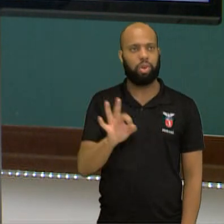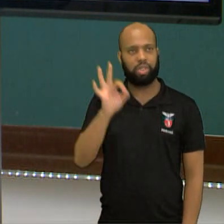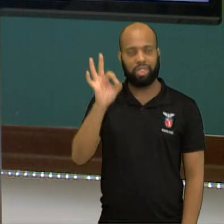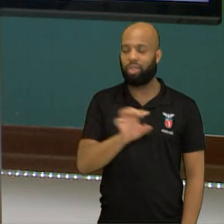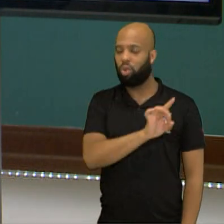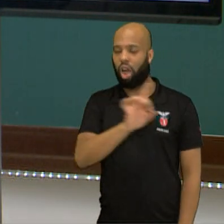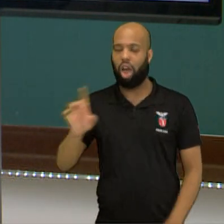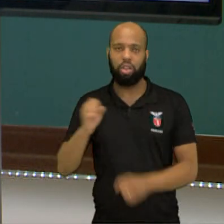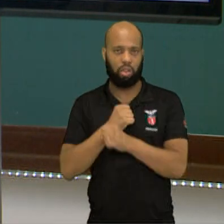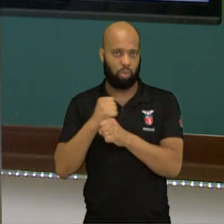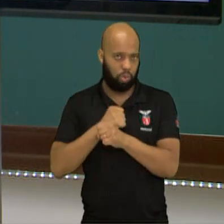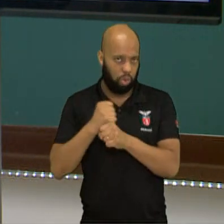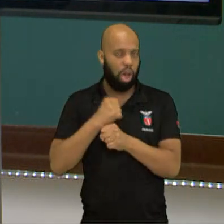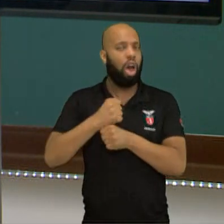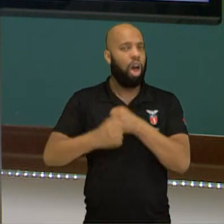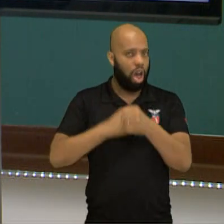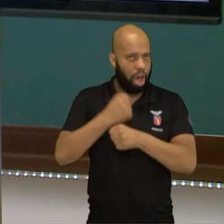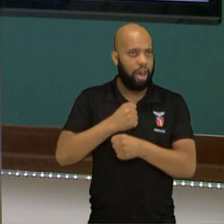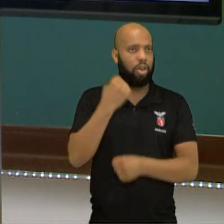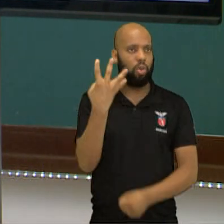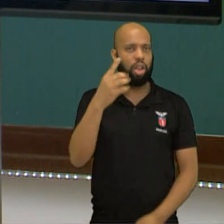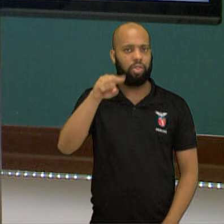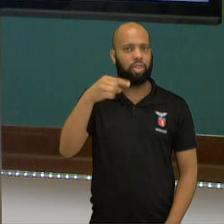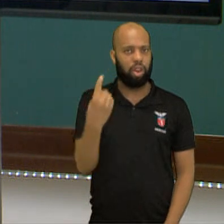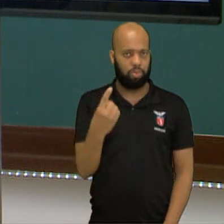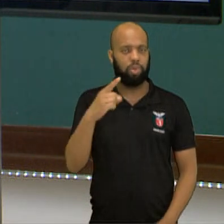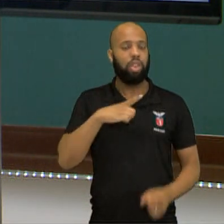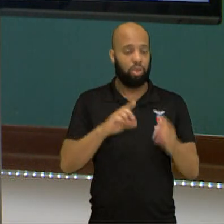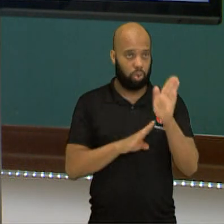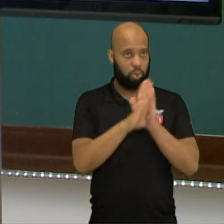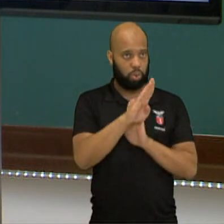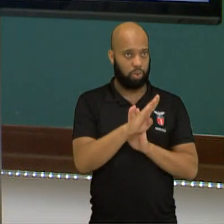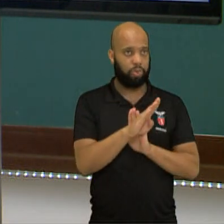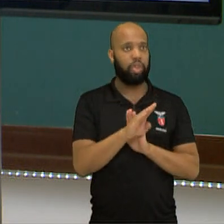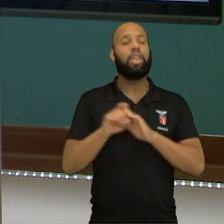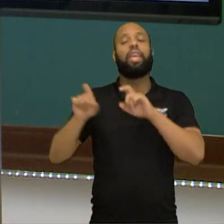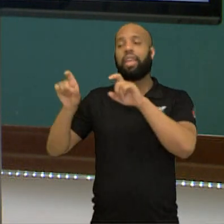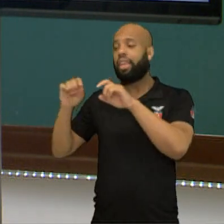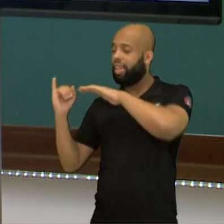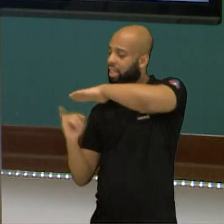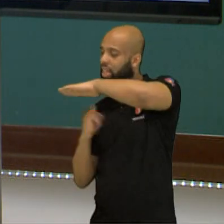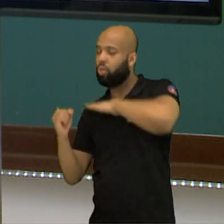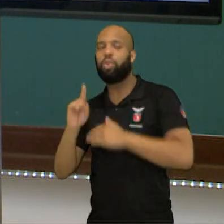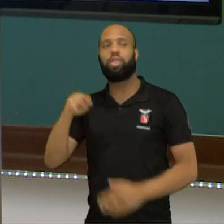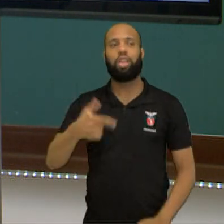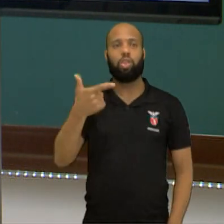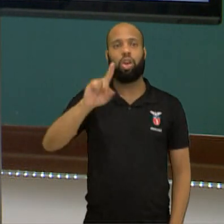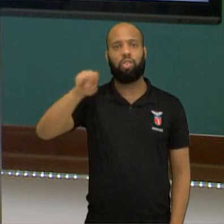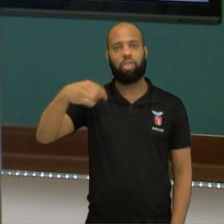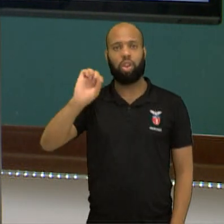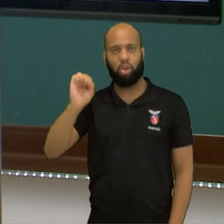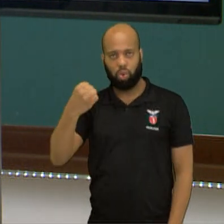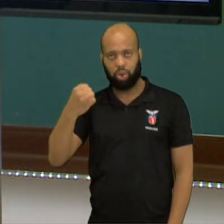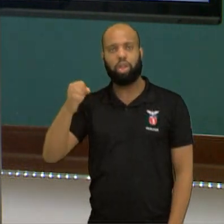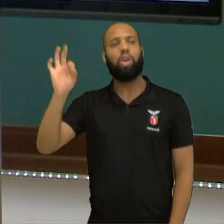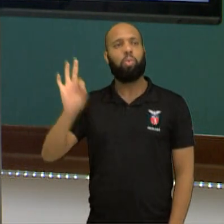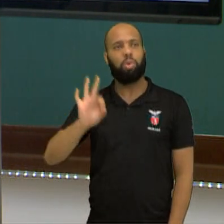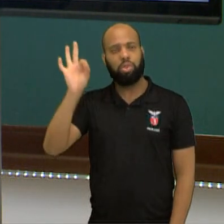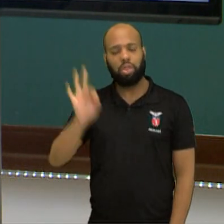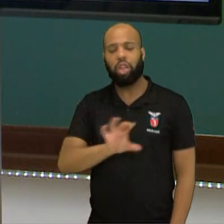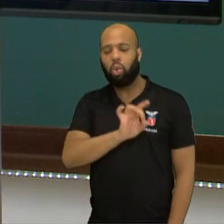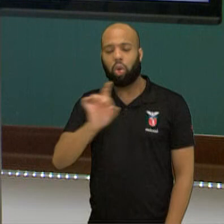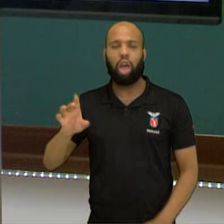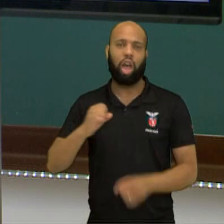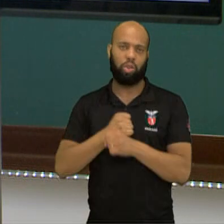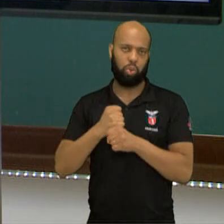4,1% ao ano de aumento, de crescimento. E a indústria, 2,8% de crescimento ao ano, antes